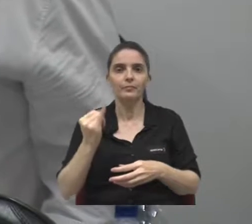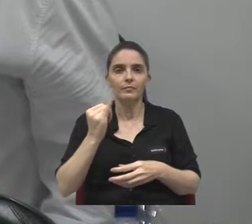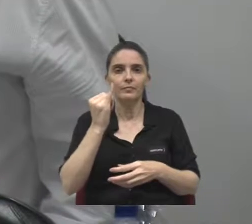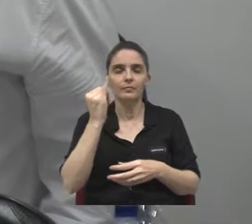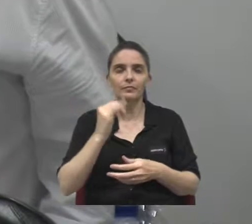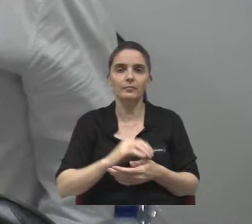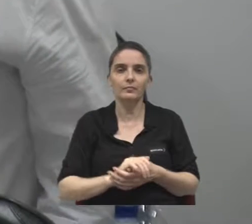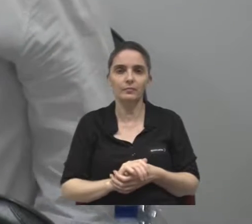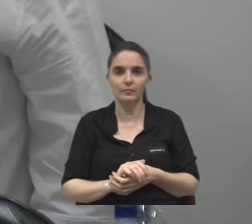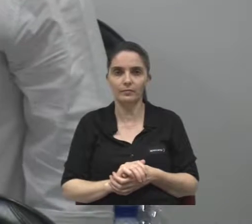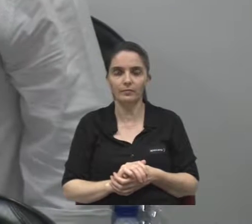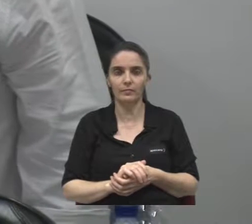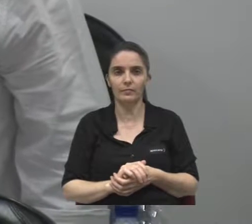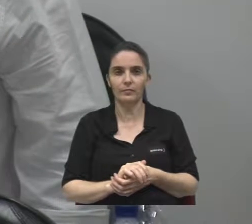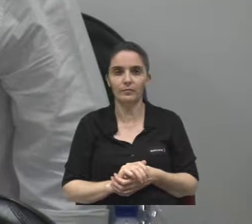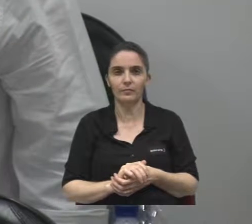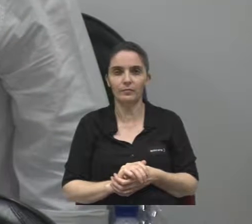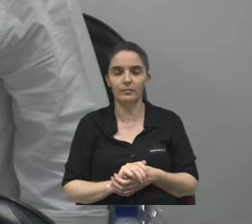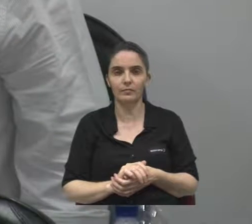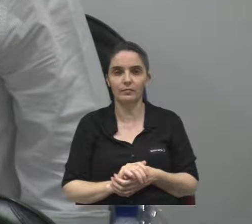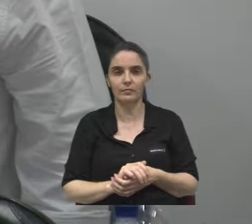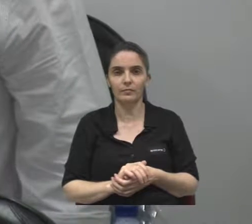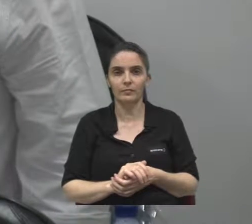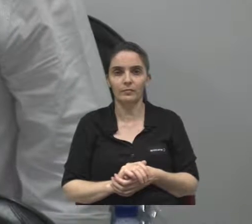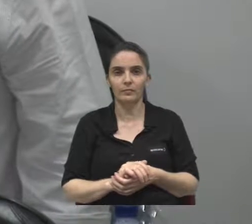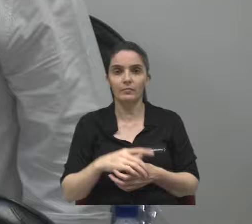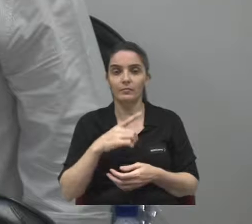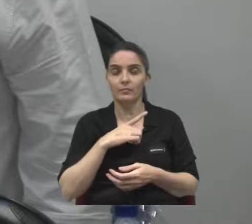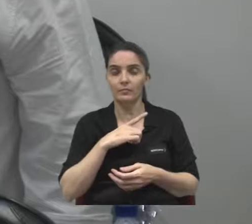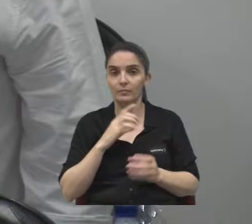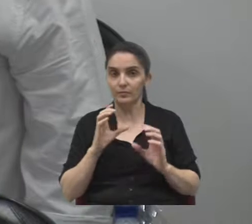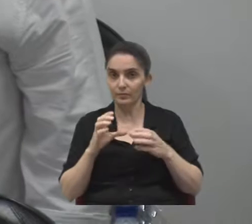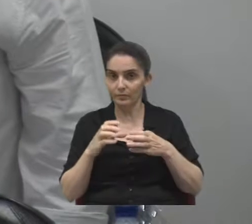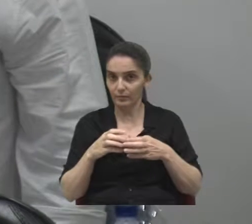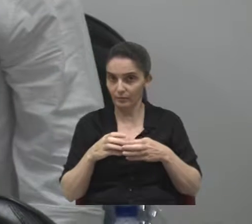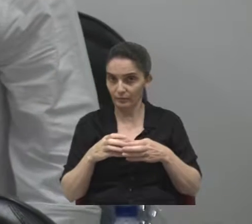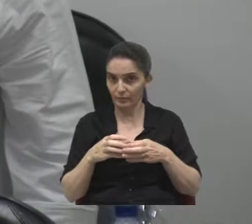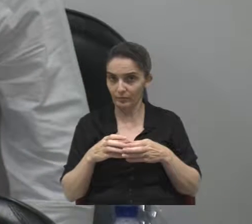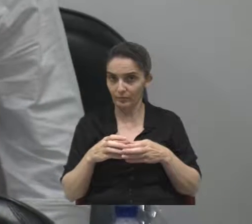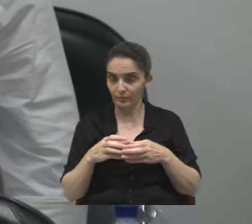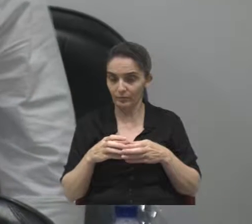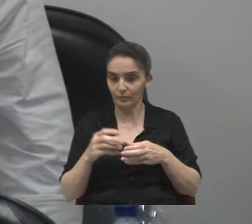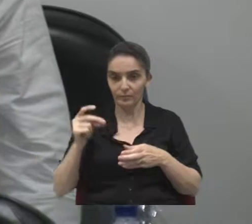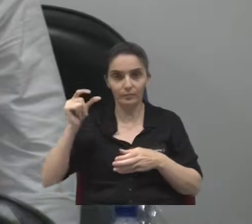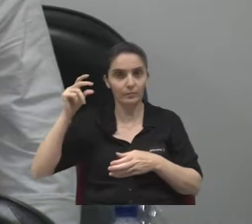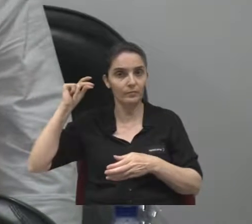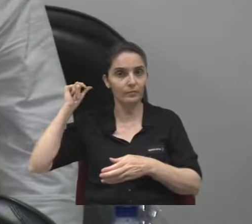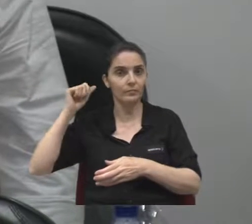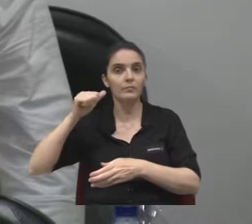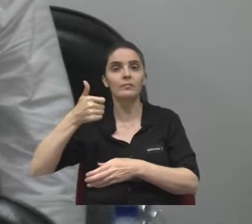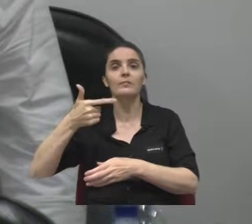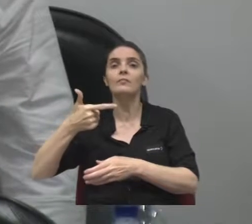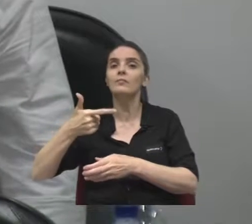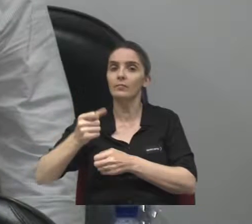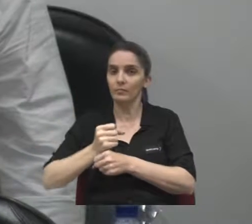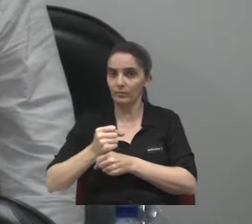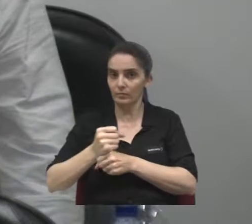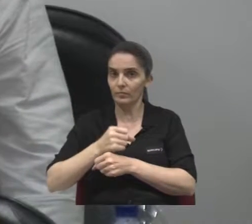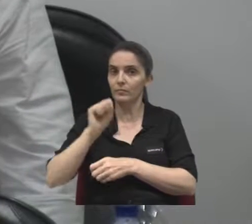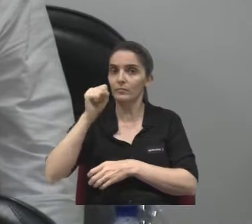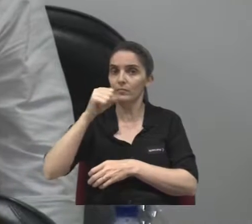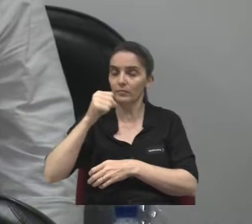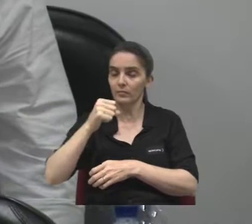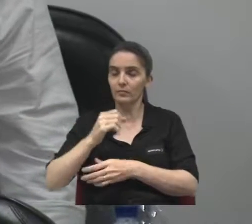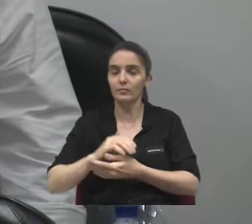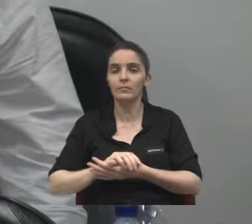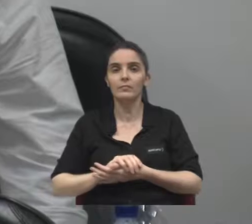Nós temos um movimento que já está a Limeira há mais de 12 anos, num processo realmente